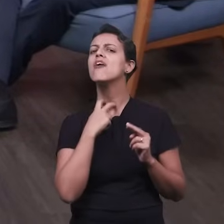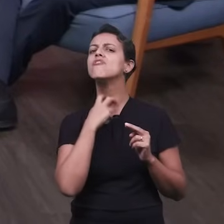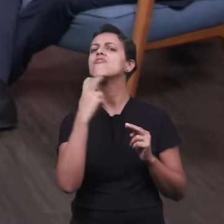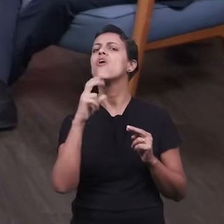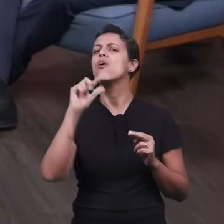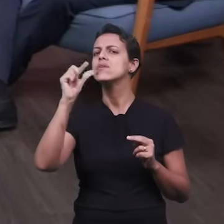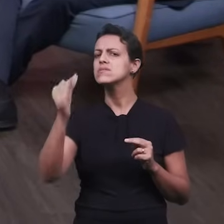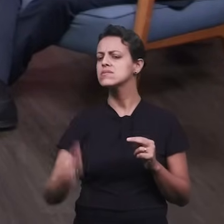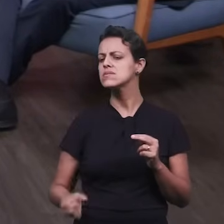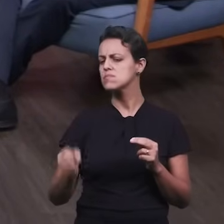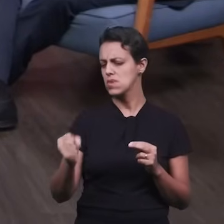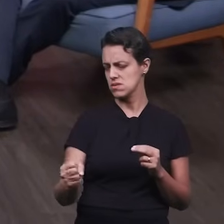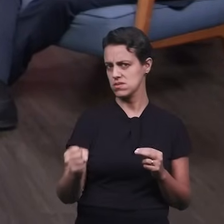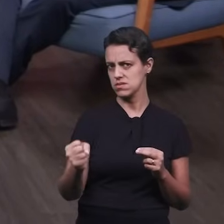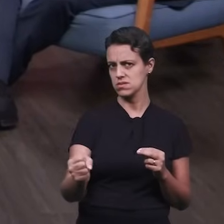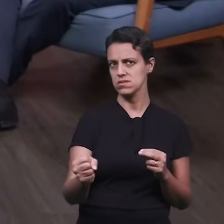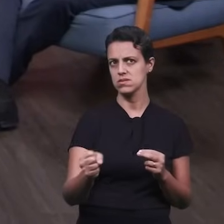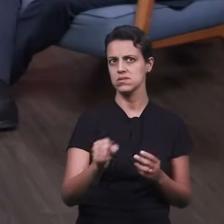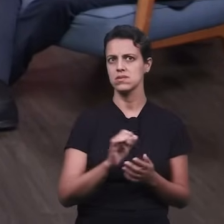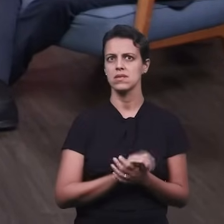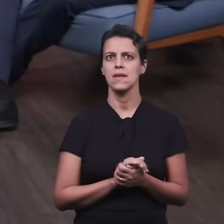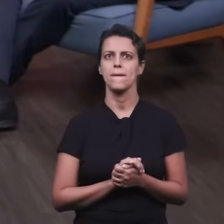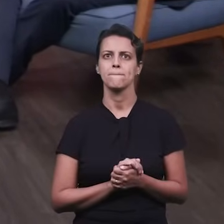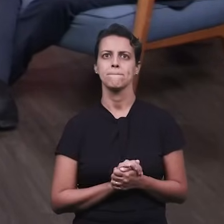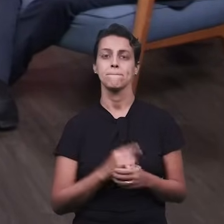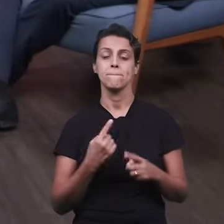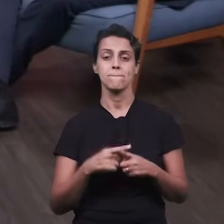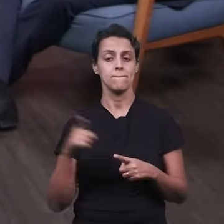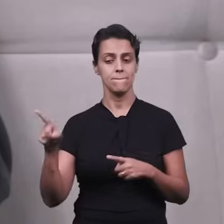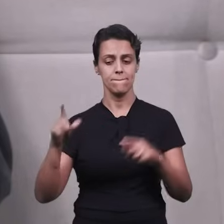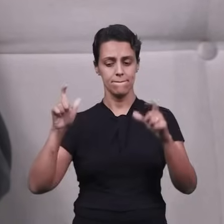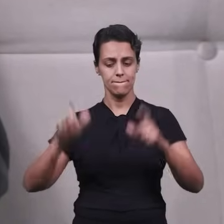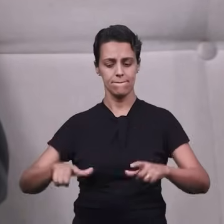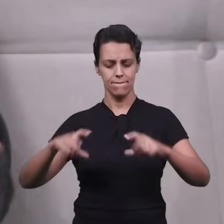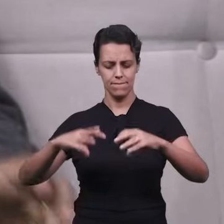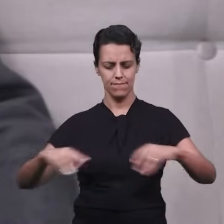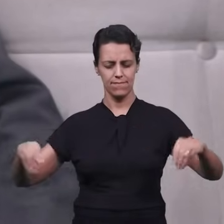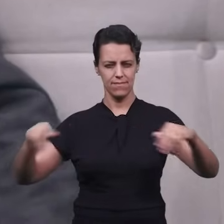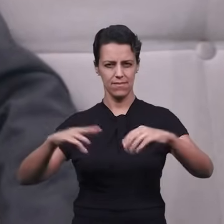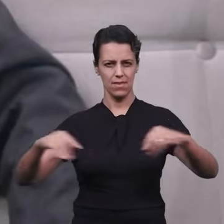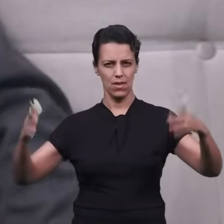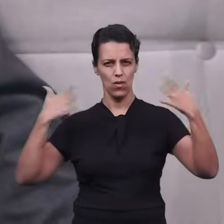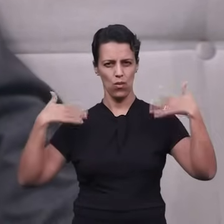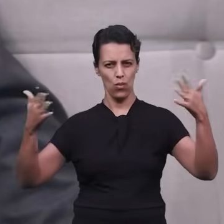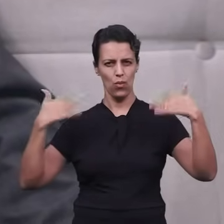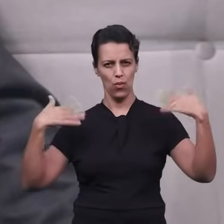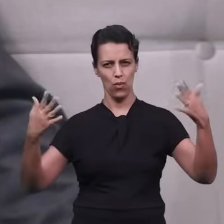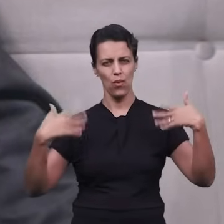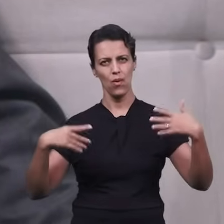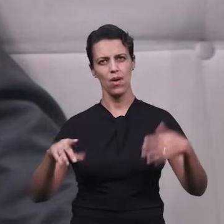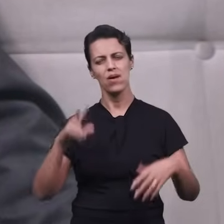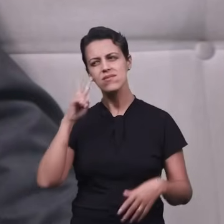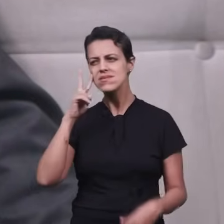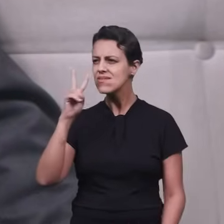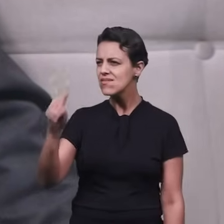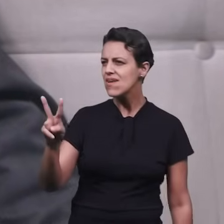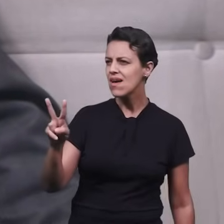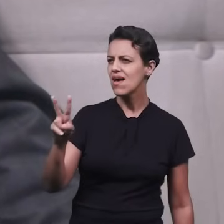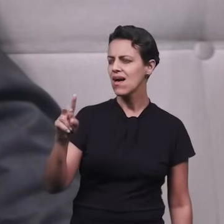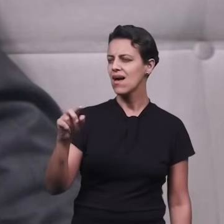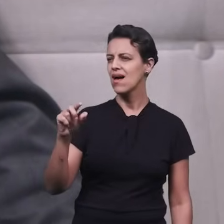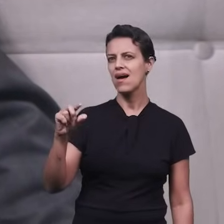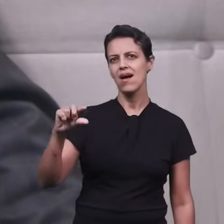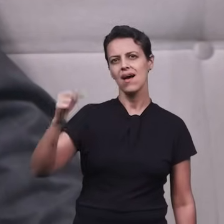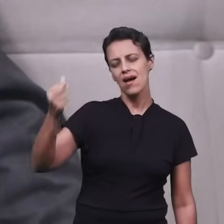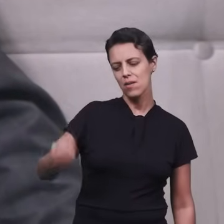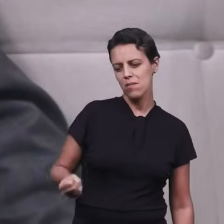e conhecer a voz do pastor. Ah, sim, não. Às vezes você vê no deserto, né, ovelhas, a surpresa maior, você vê um